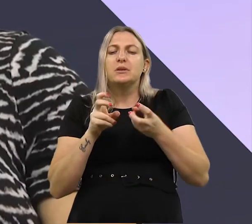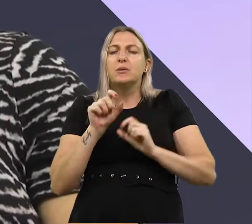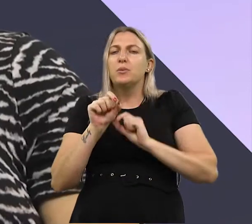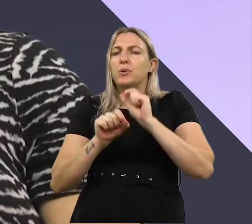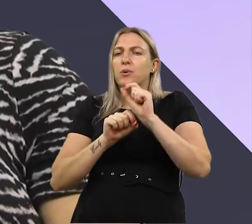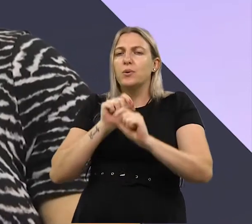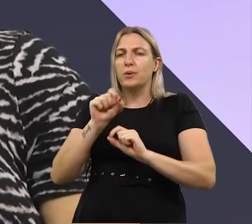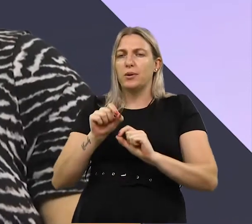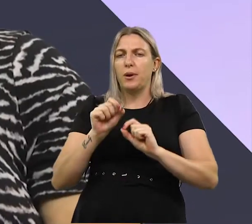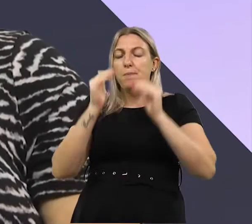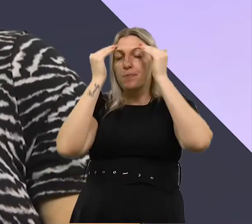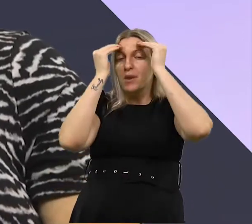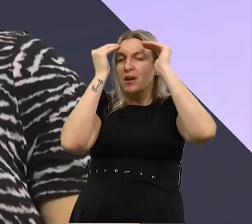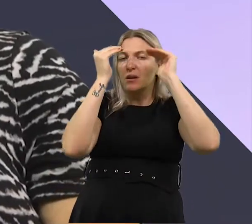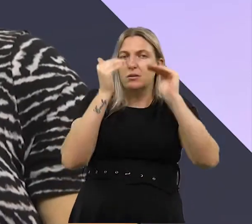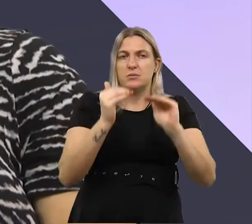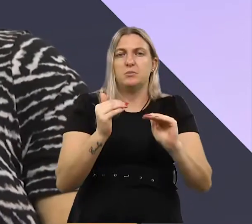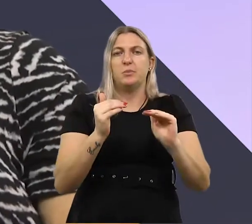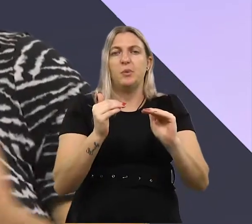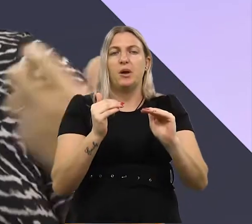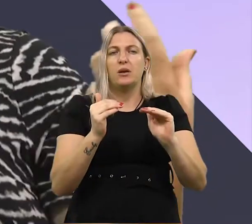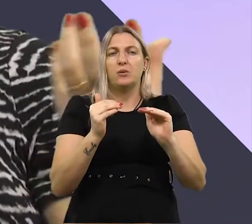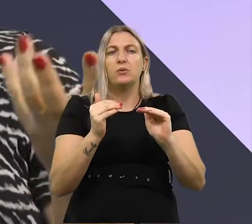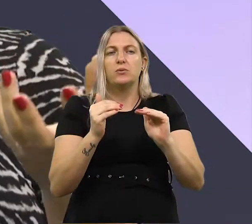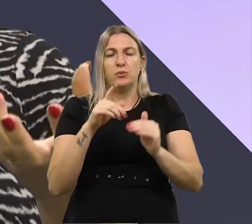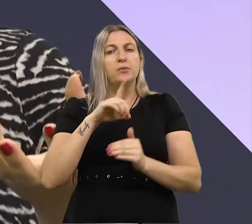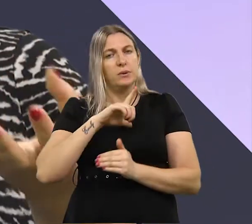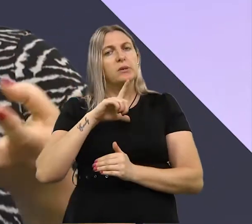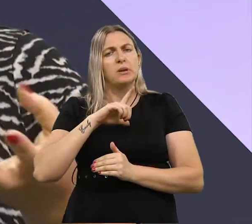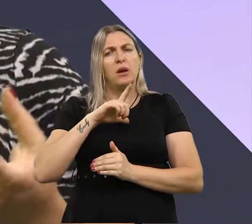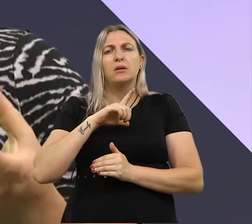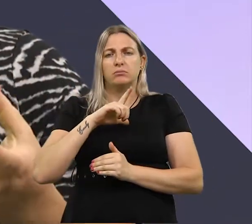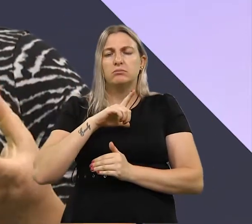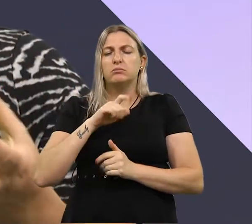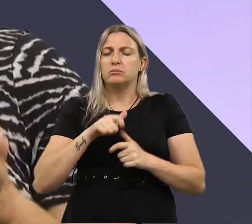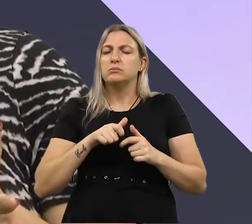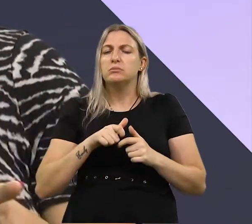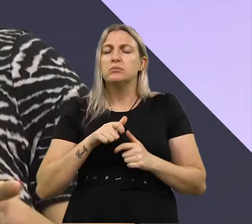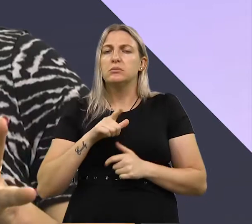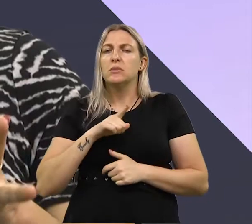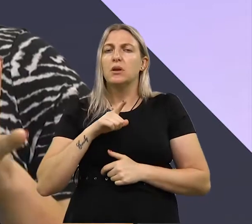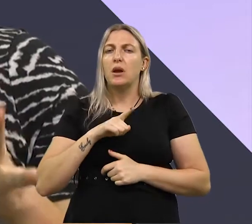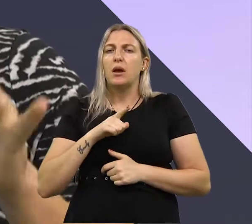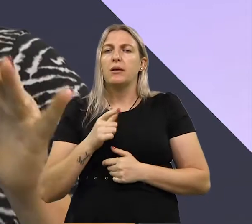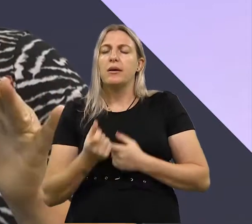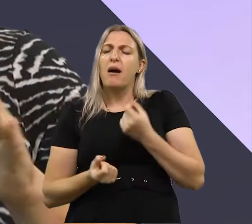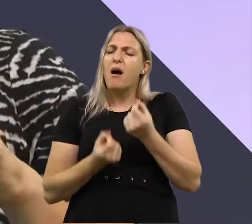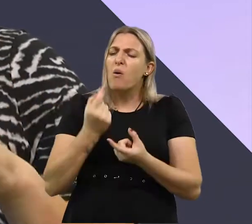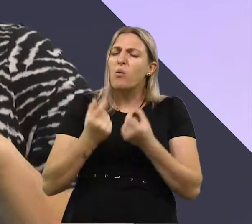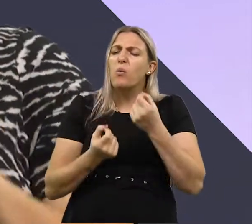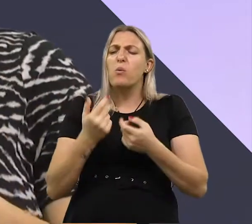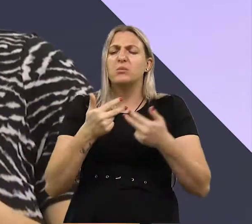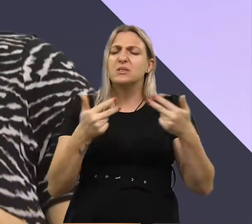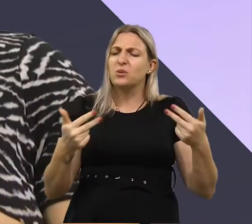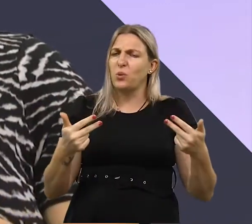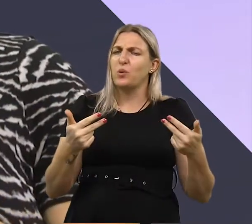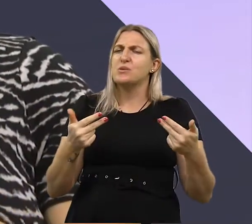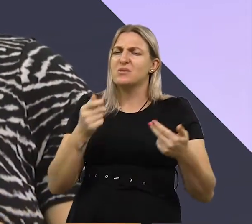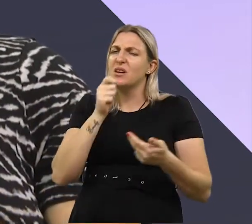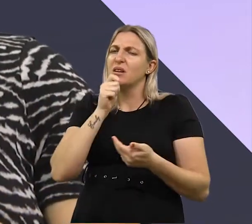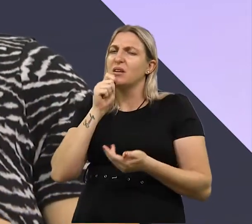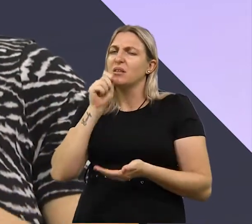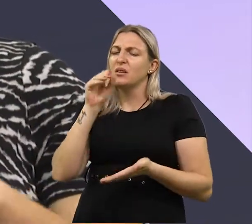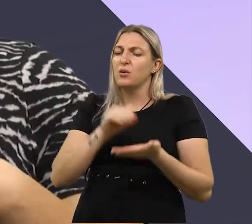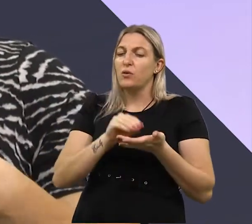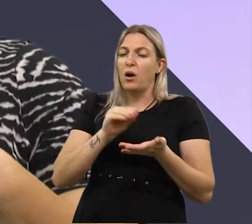percebe que o respeito, na grande maioria, ele existe, né? Algumas questões, principalmente as redes sociais